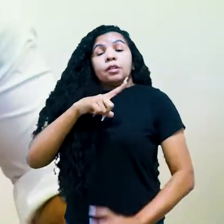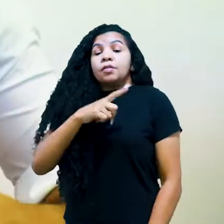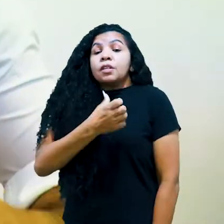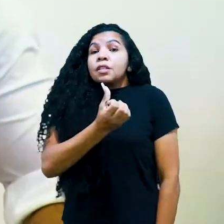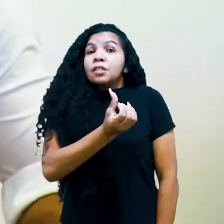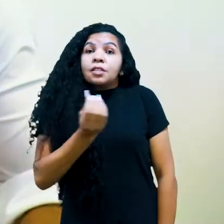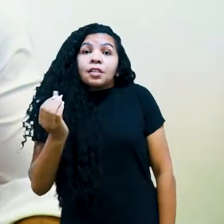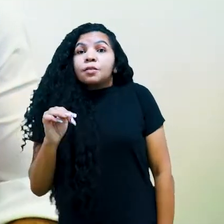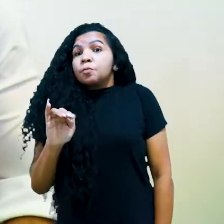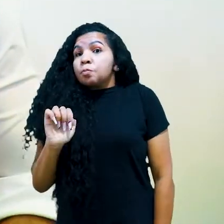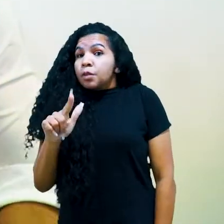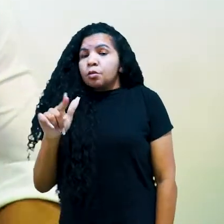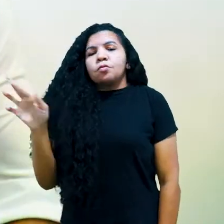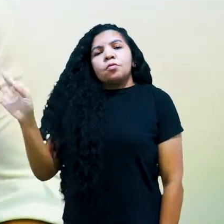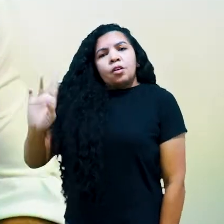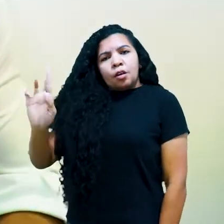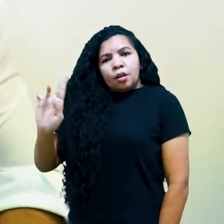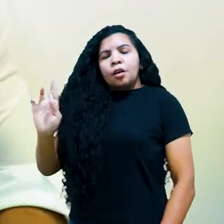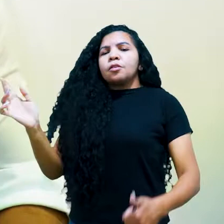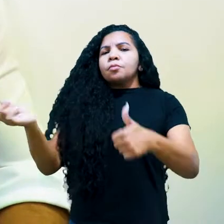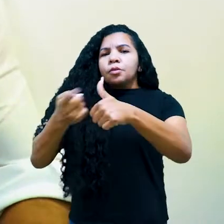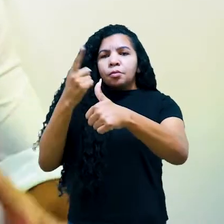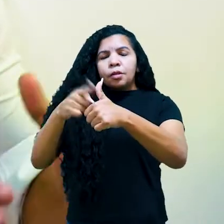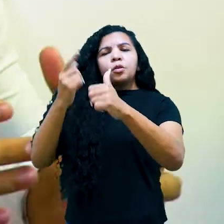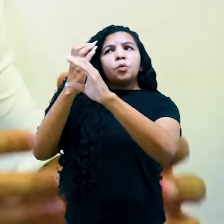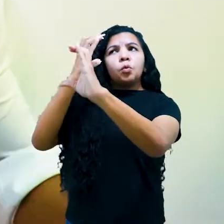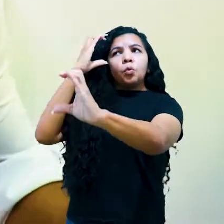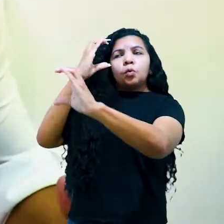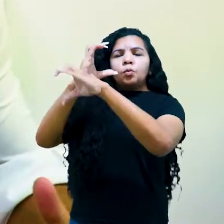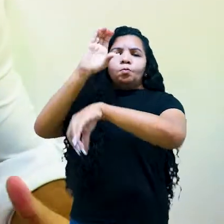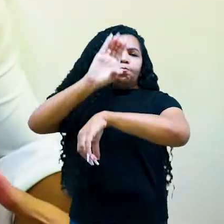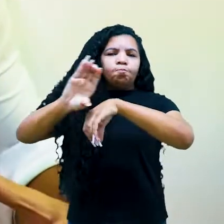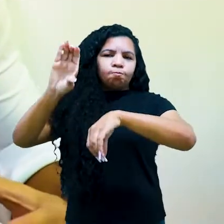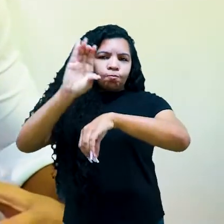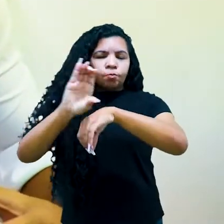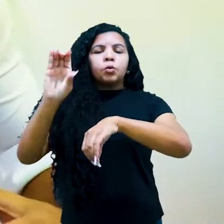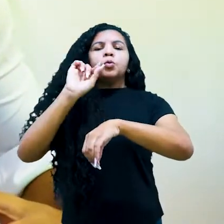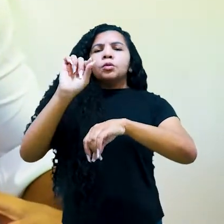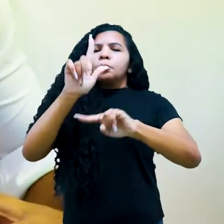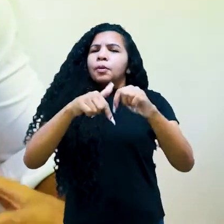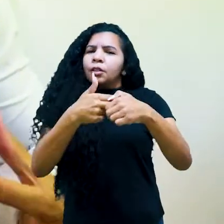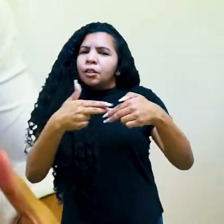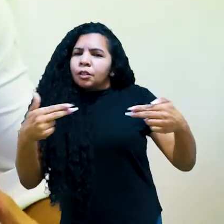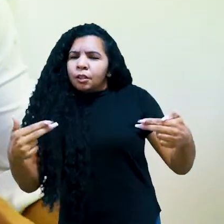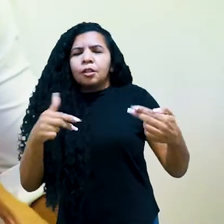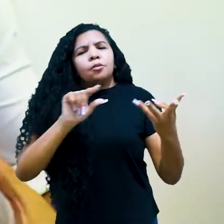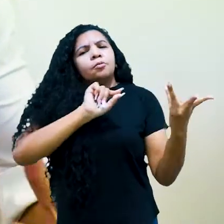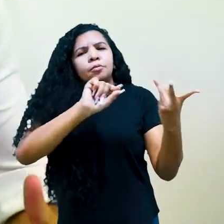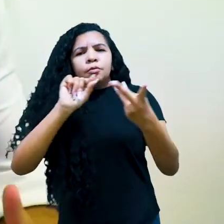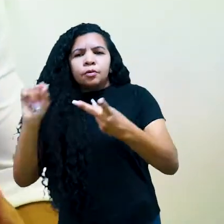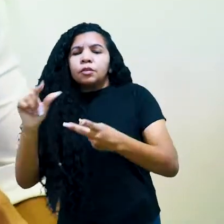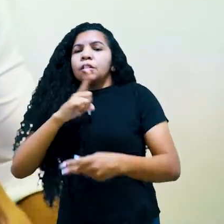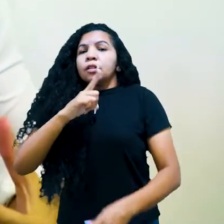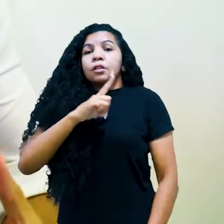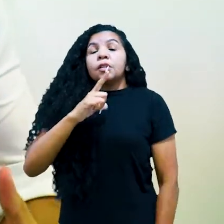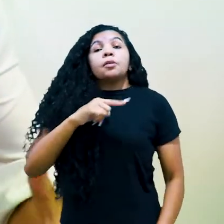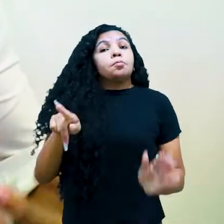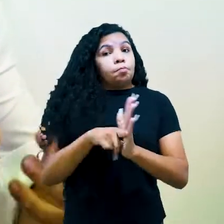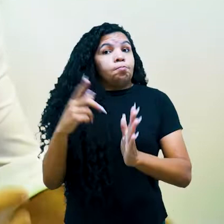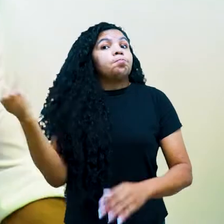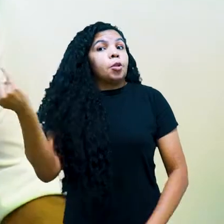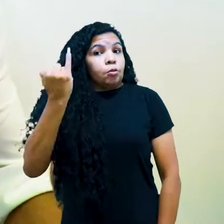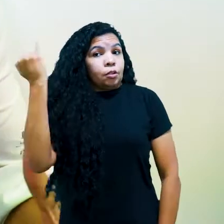sou e foram 600 mil reais executados é primeiro no curso de engenharia com a entrega de aparelhos e equipamentos